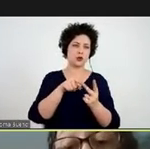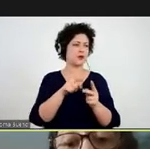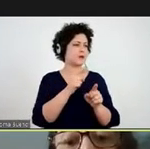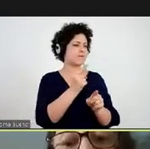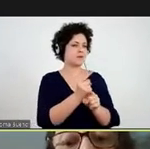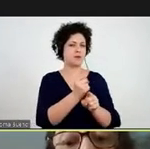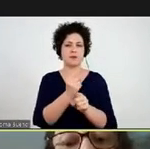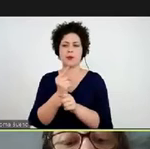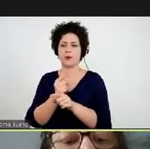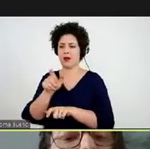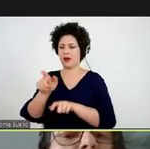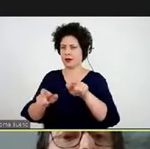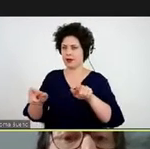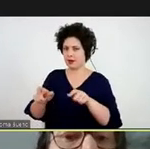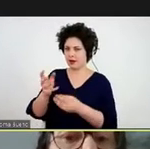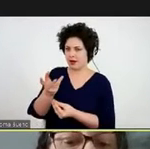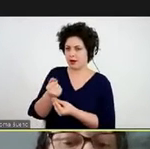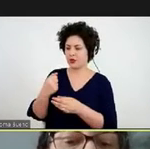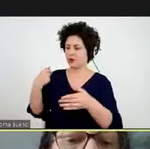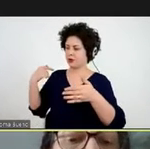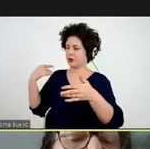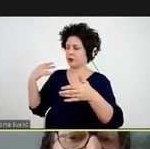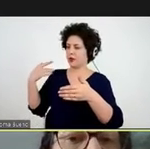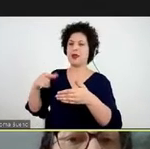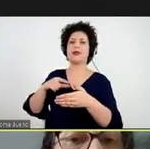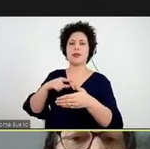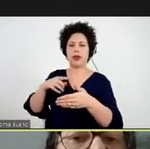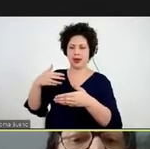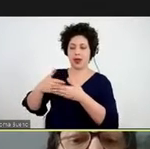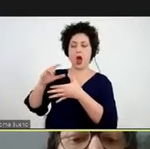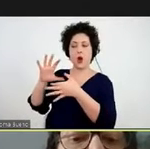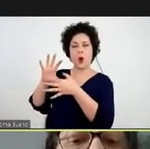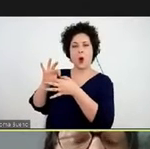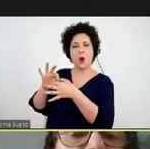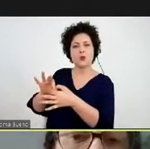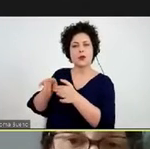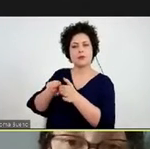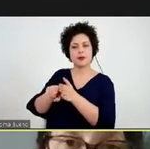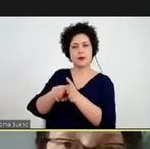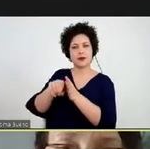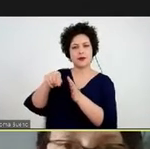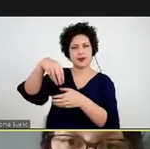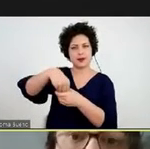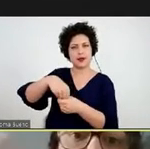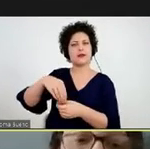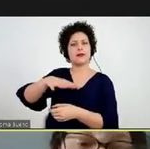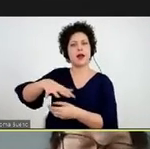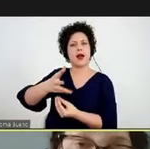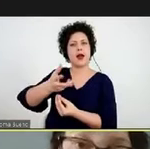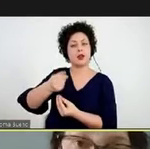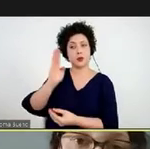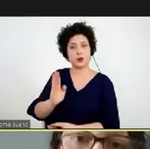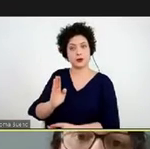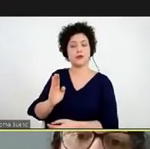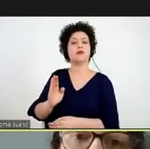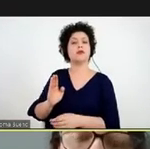artistas que apresentassem um percurso histórico e contextual da pesquisa em arte no Brasil, um cenário